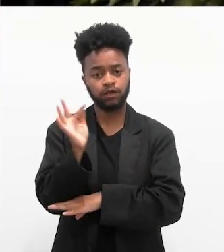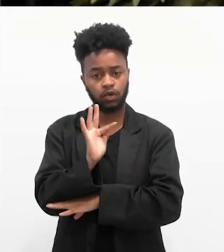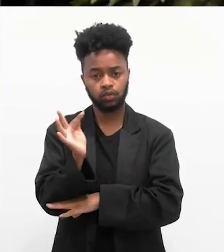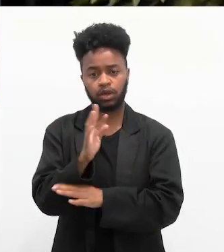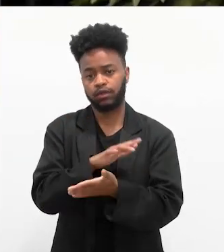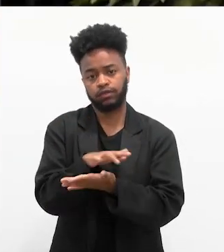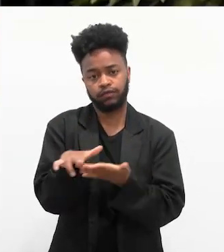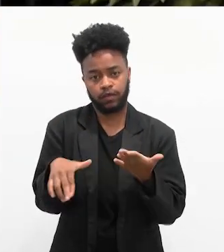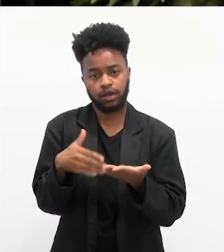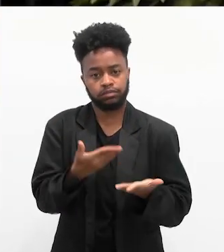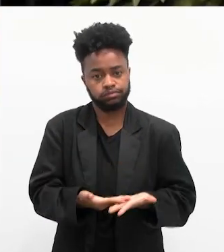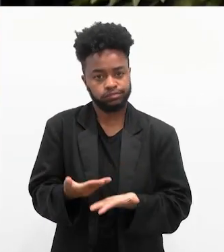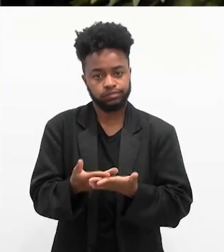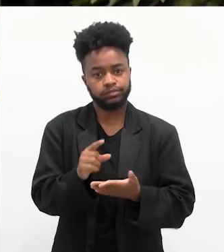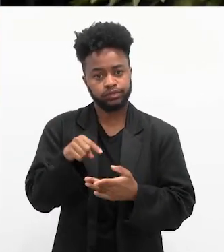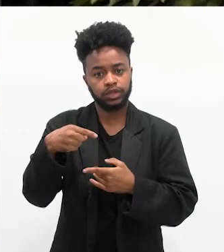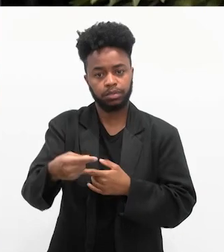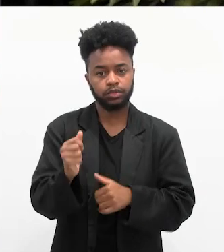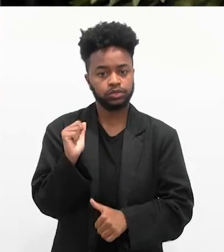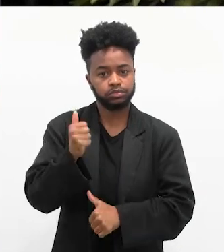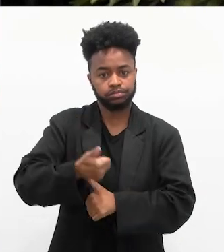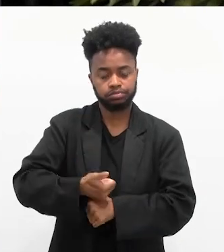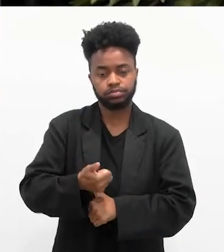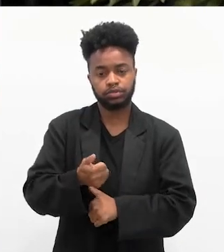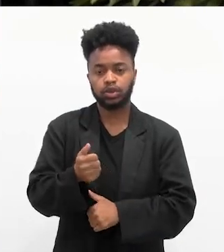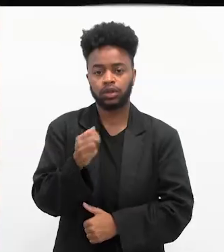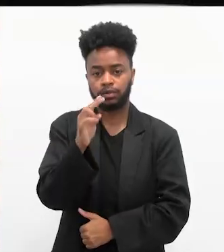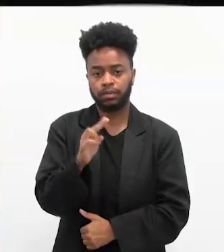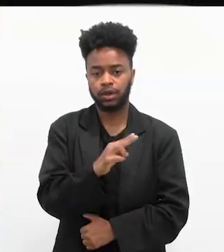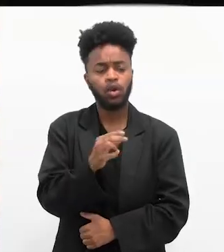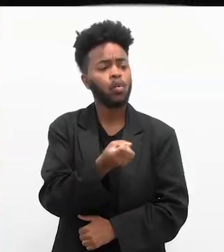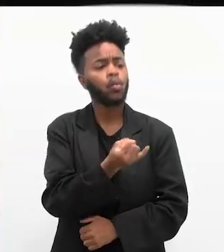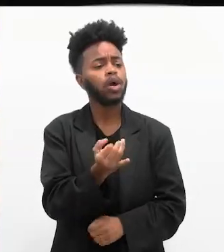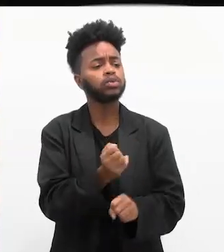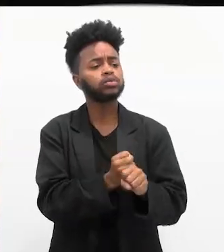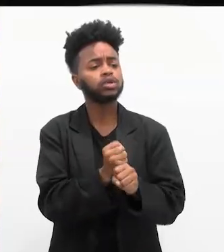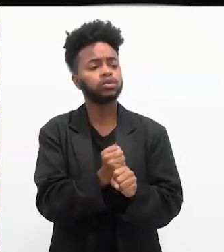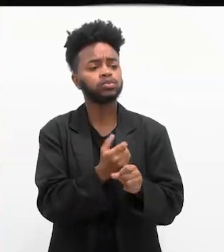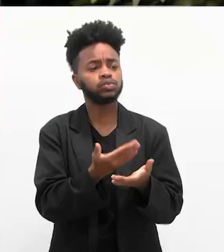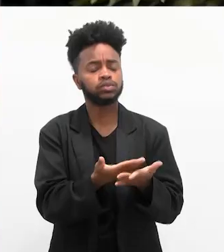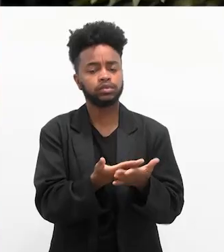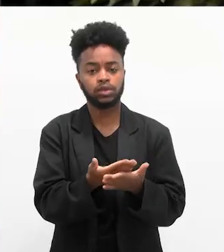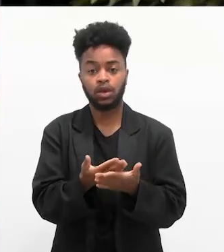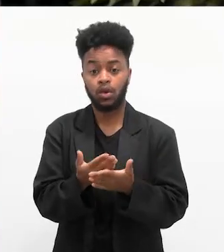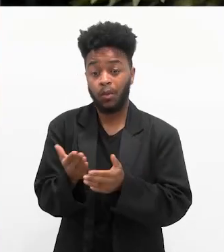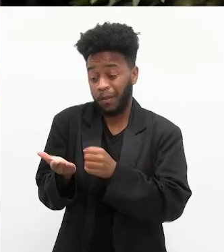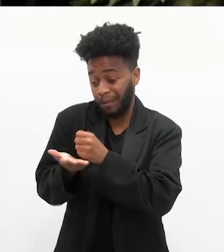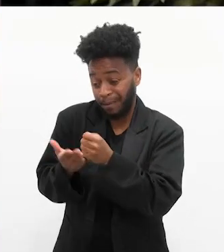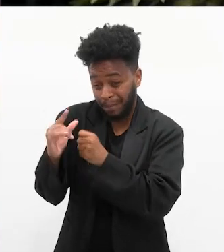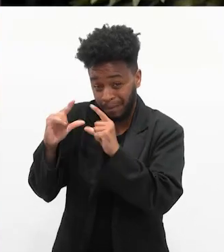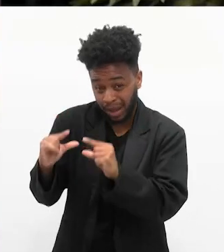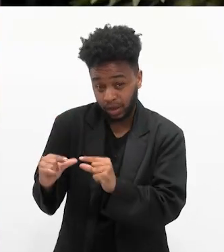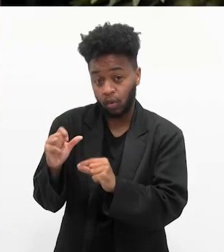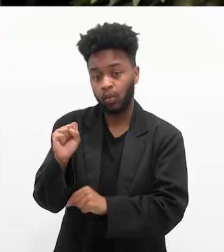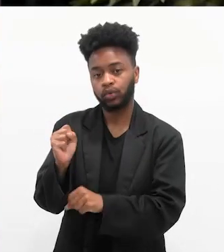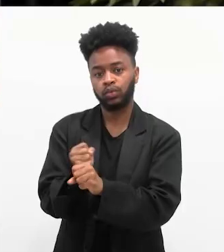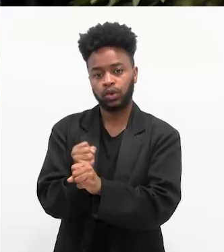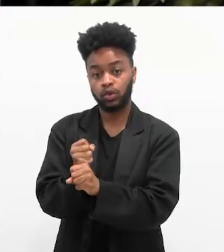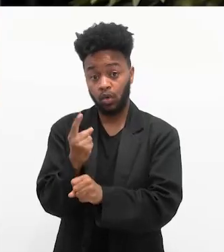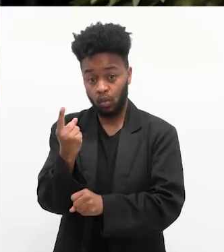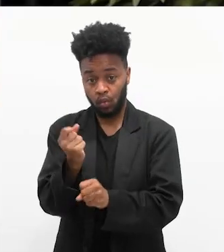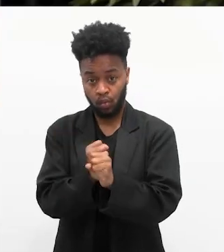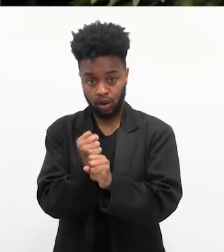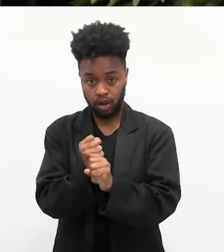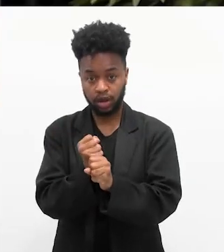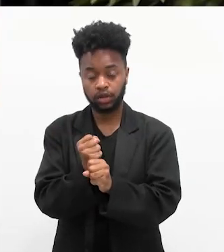nas faculdades que são necessárias para assumir o sacerdócio. Quantos anos de estudo? No mínimo 8 anos. Nós passamos um